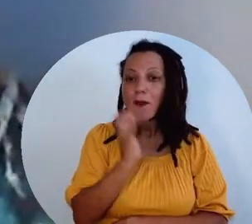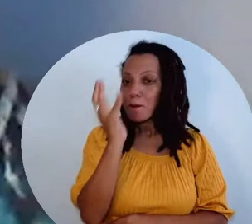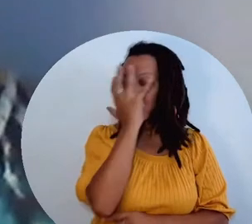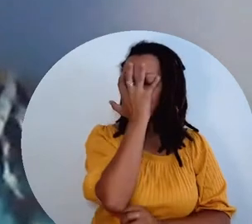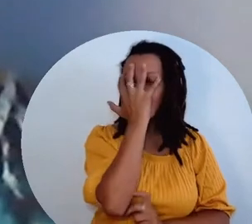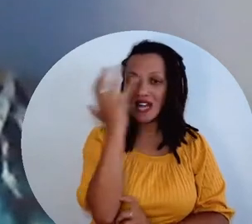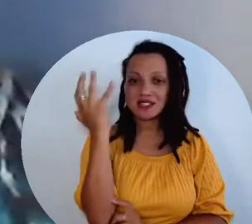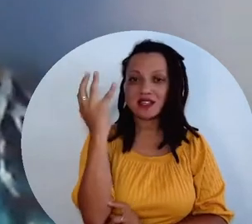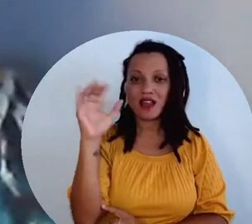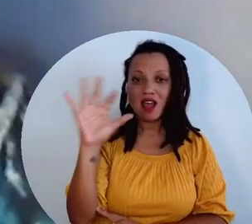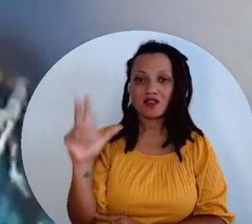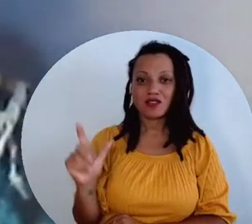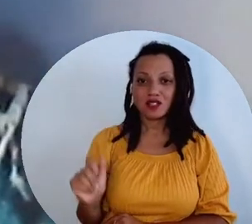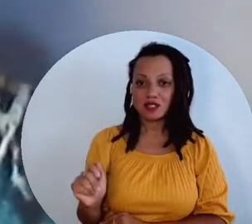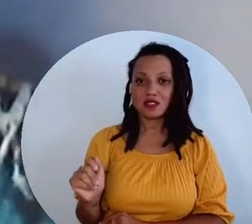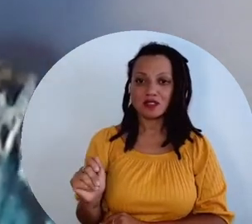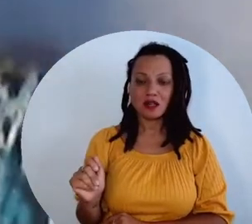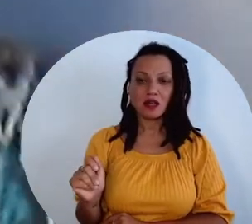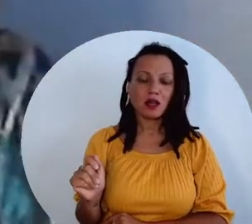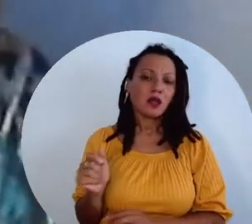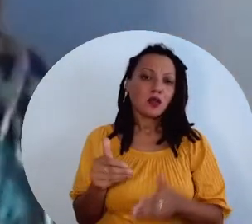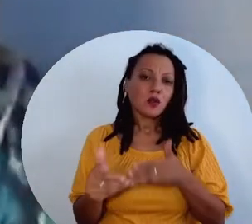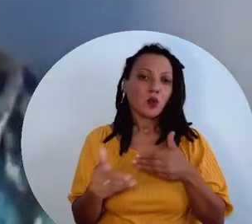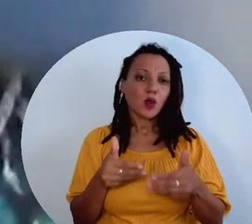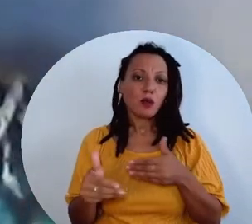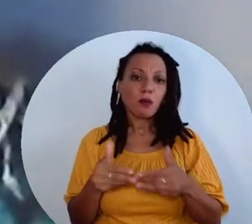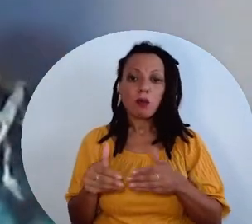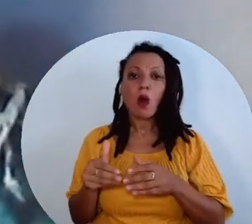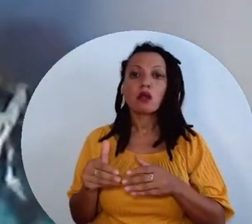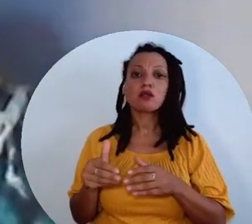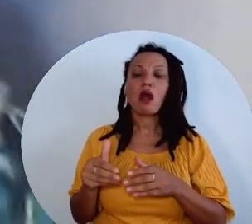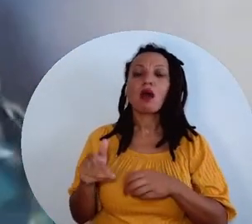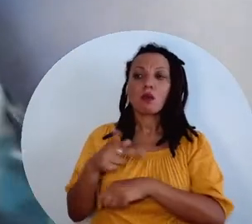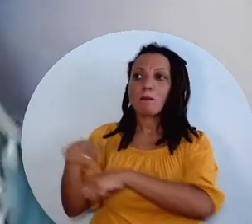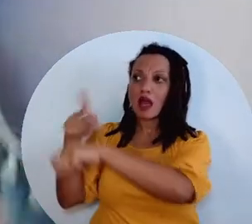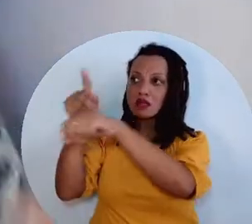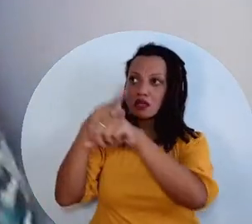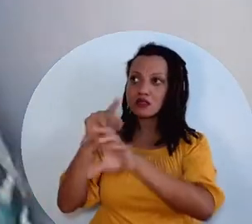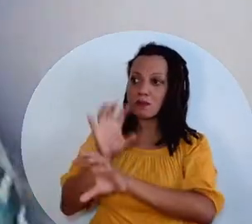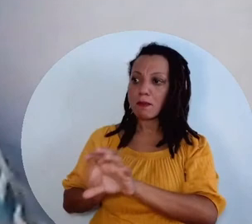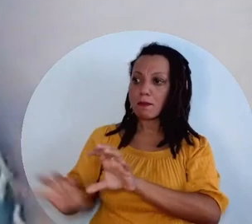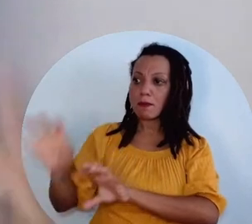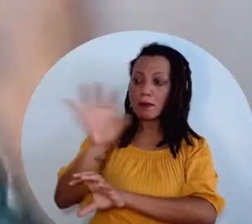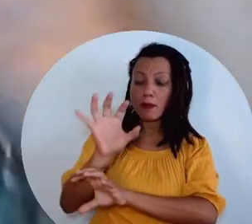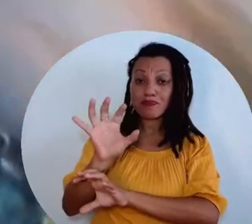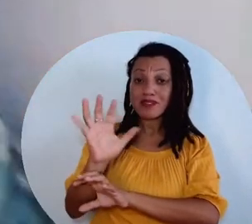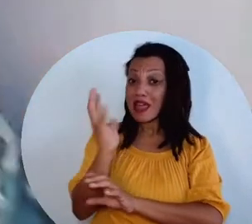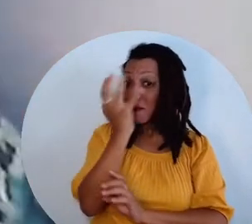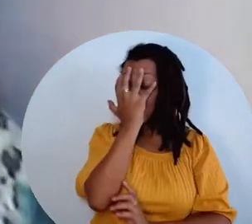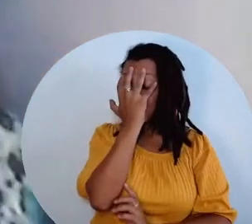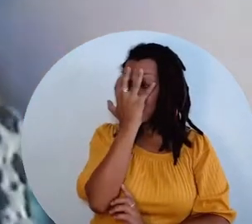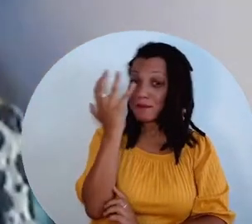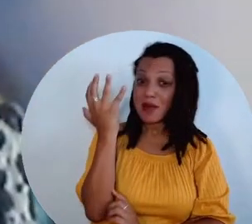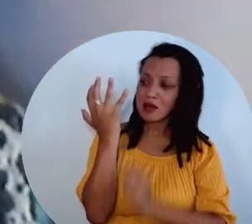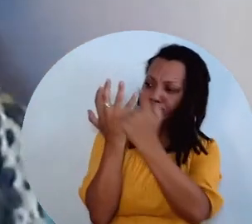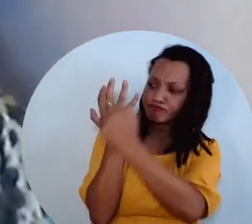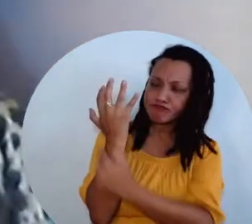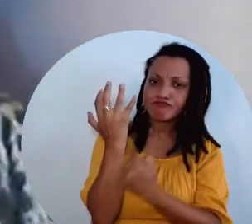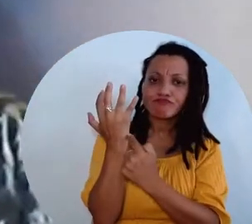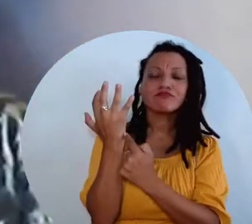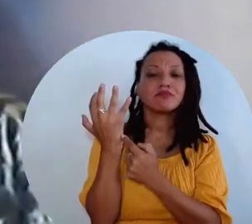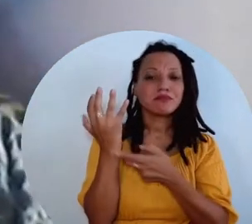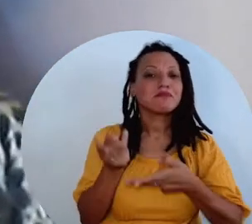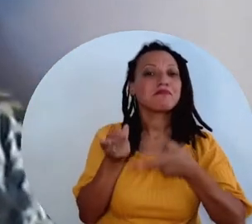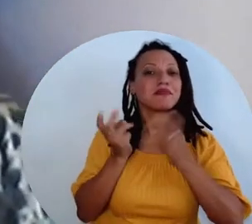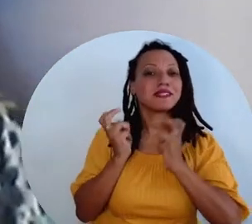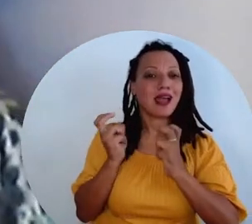das máscaras africanas, né? Independente do território do continente que se produza, a gente consegue olhando a máscara,